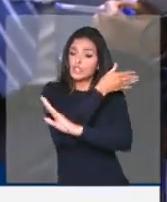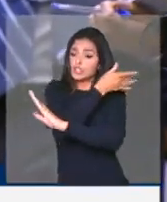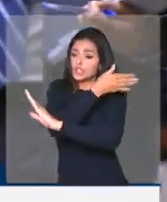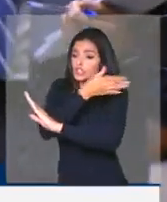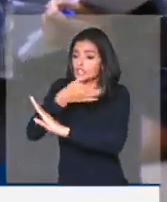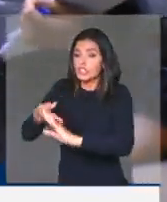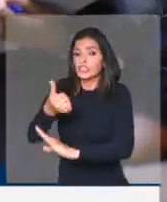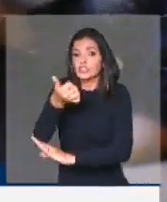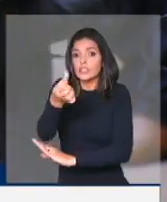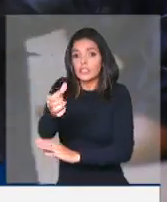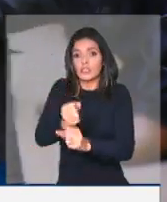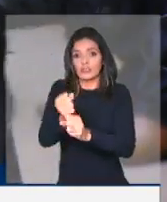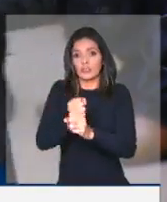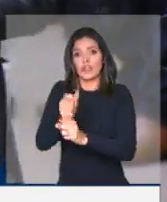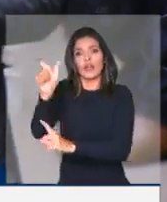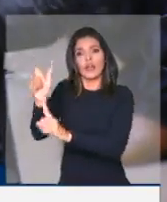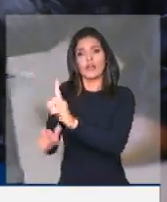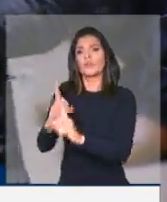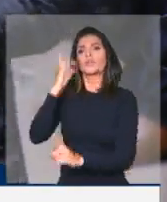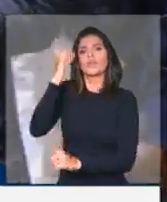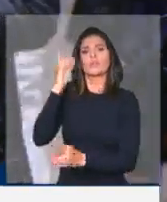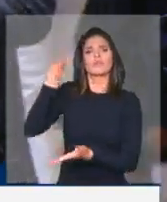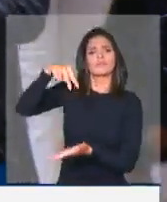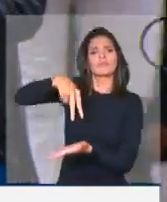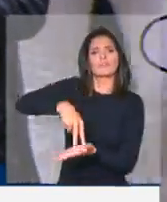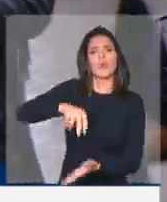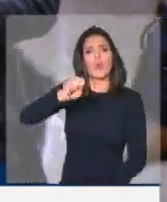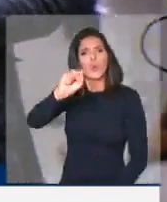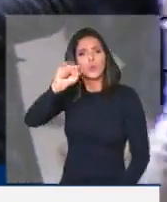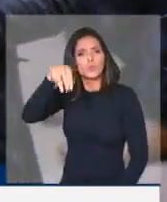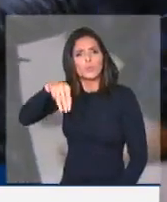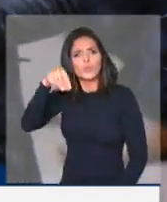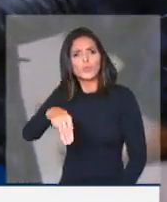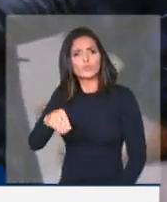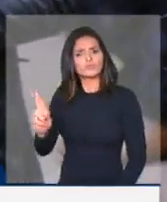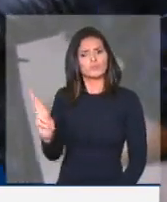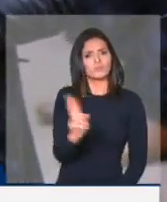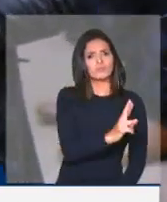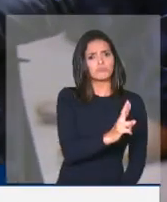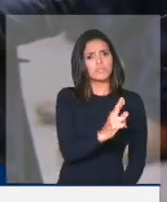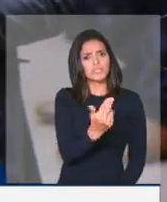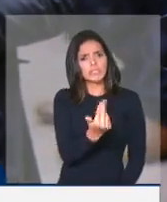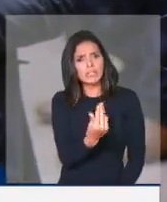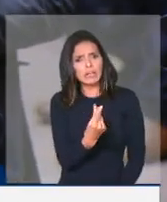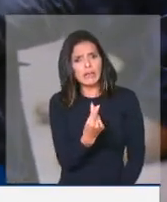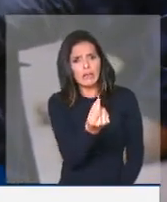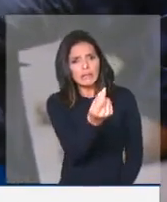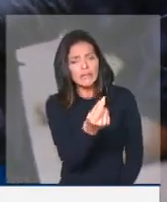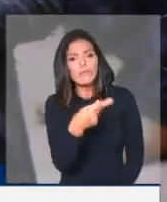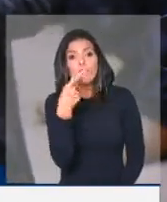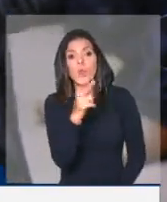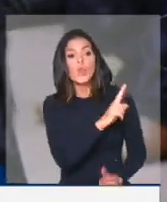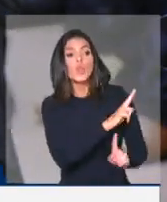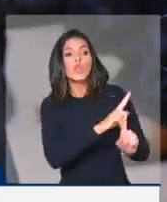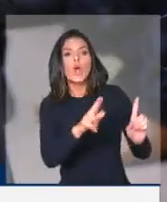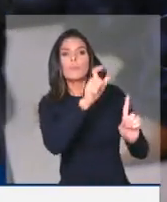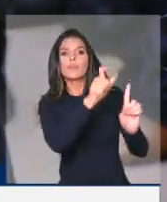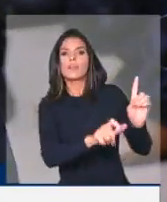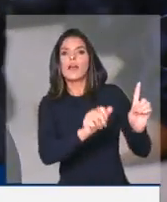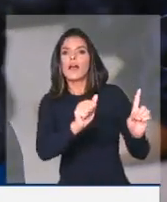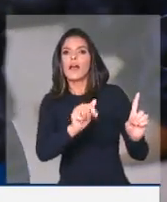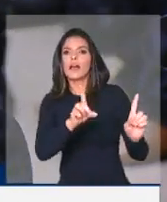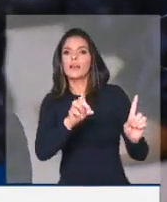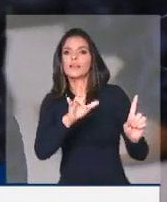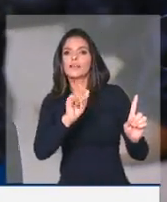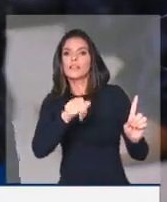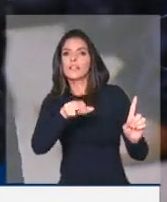anos. O deputado ocupou o plenário por 8 minutos e ele foi incapaz de citar o nome do Adriano. Em nenhum momento